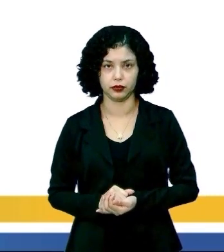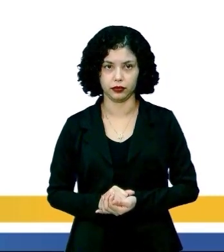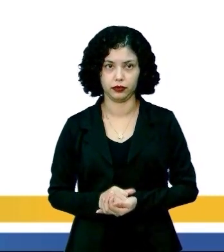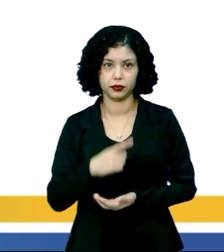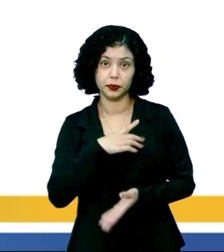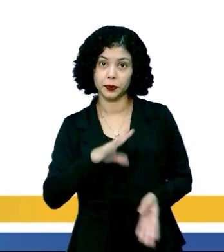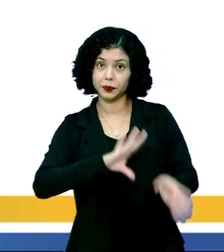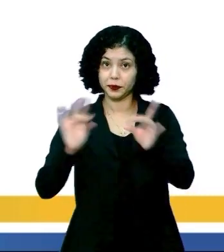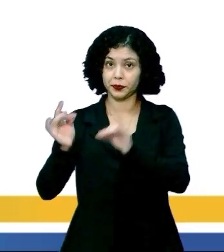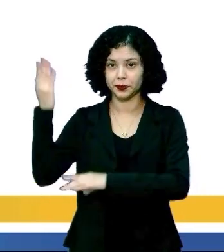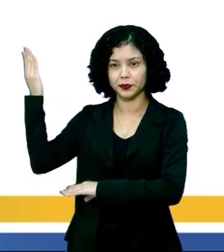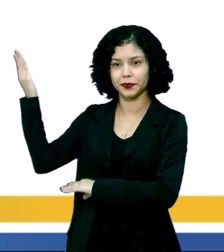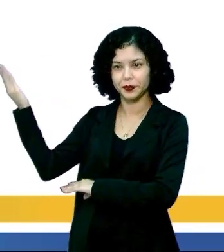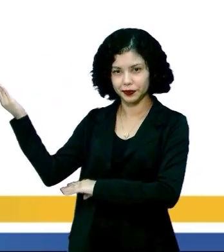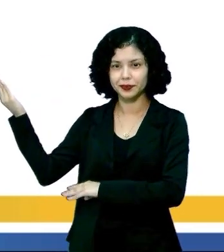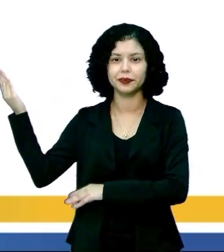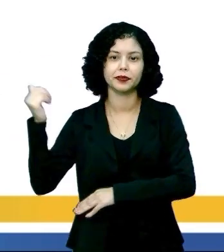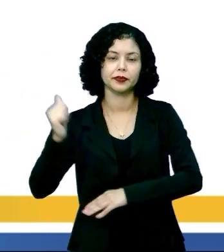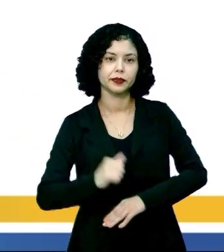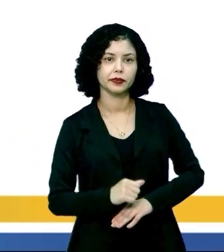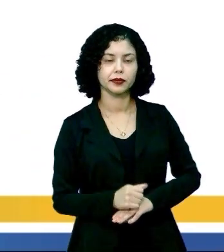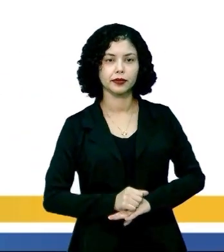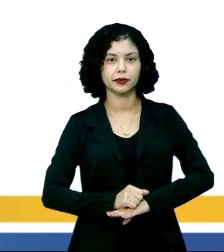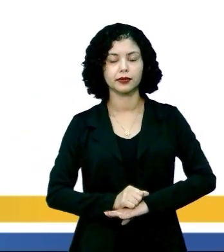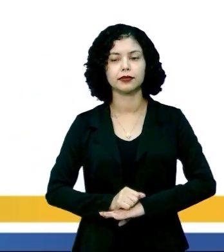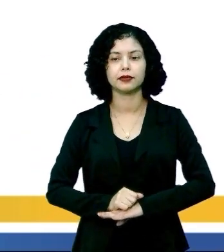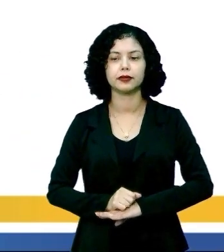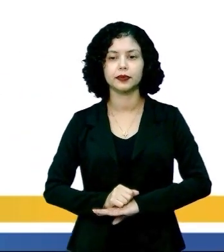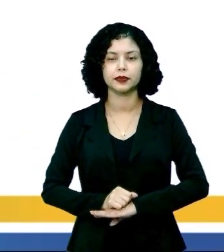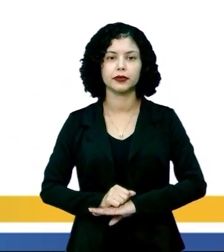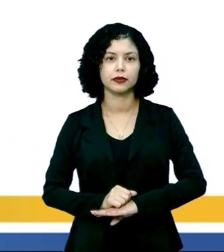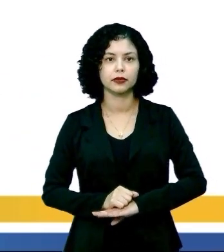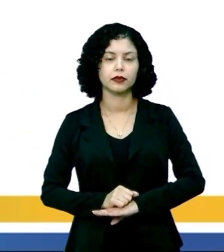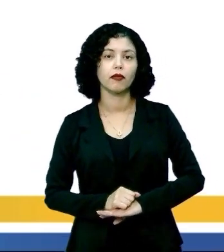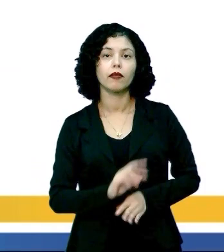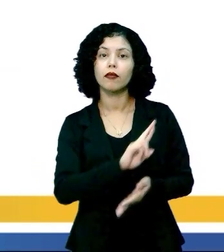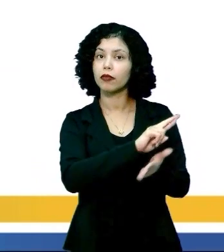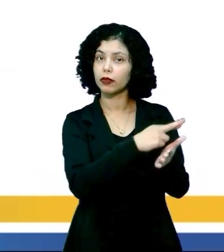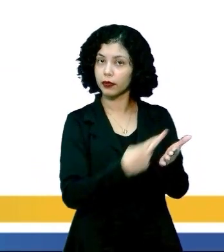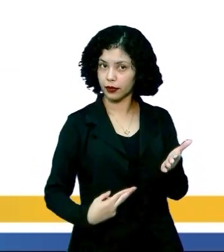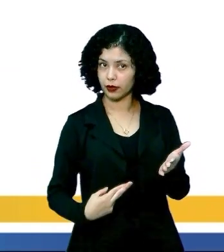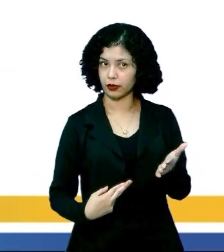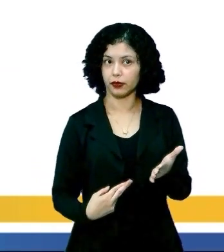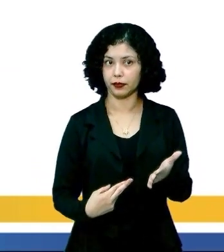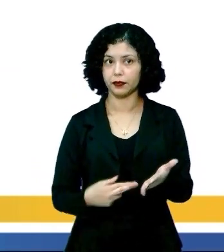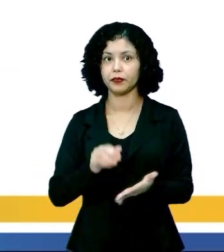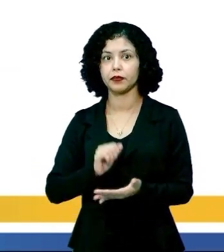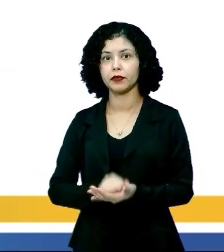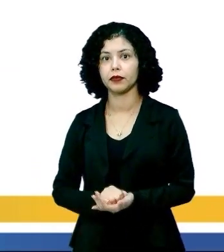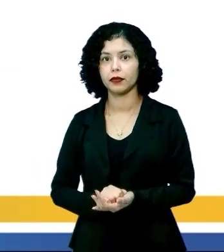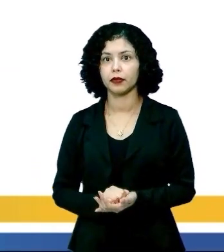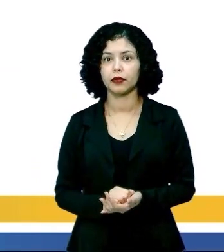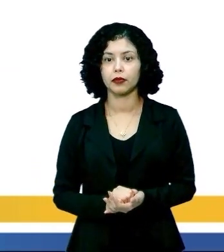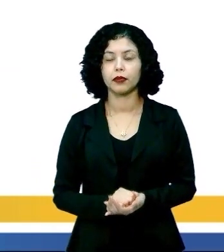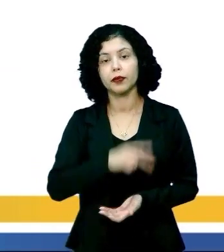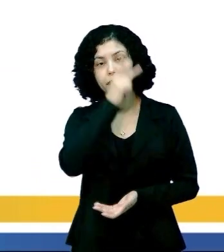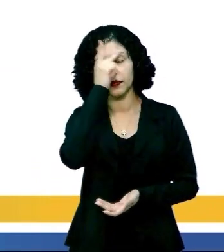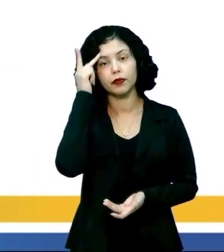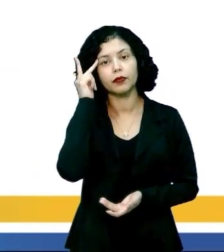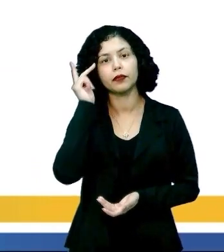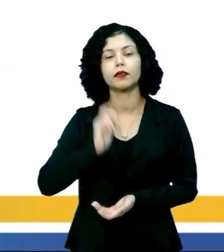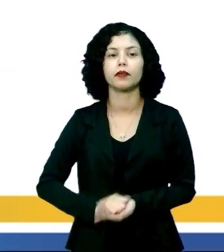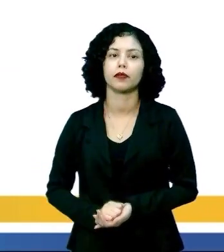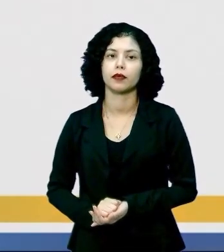Então, eu trouxe aqui, como sempre, uma redação de uma